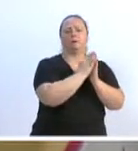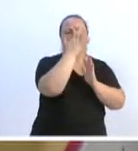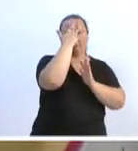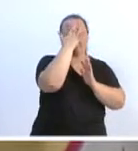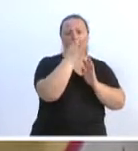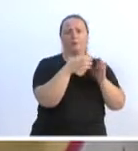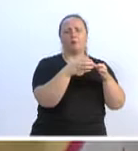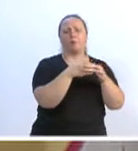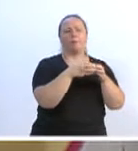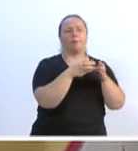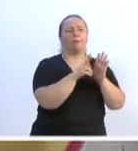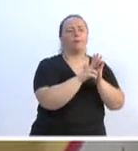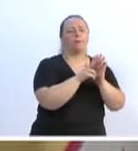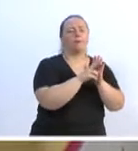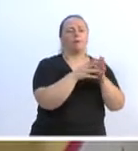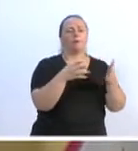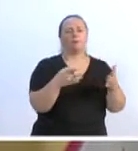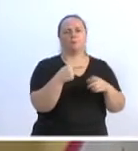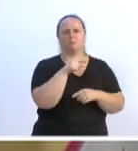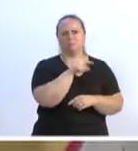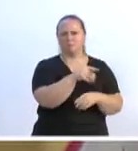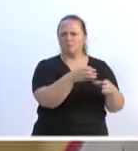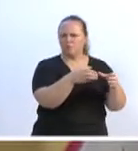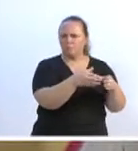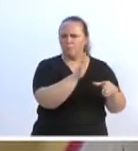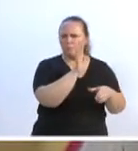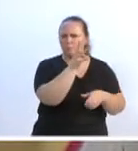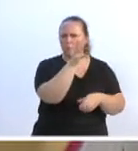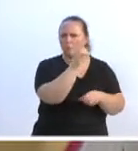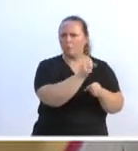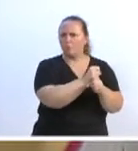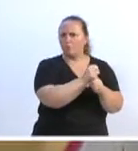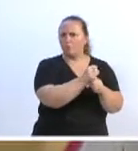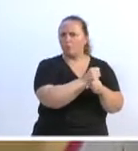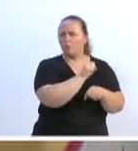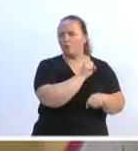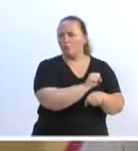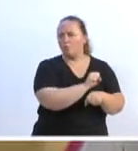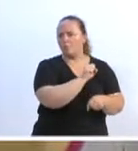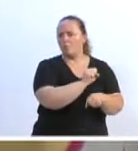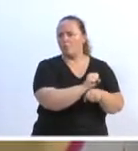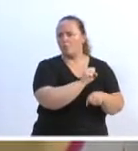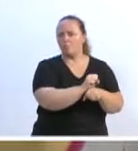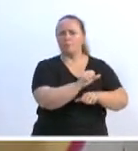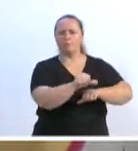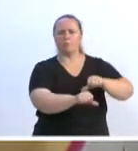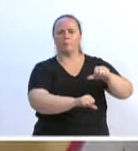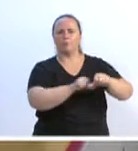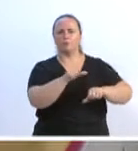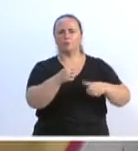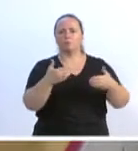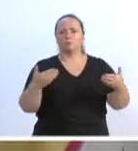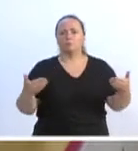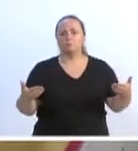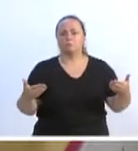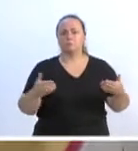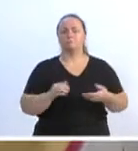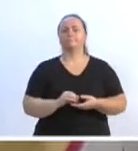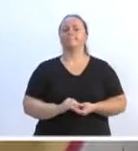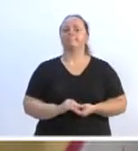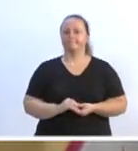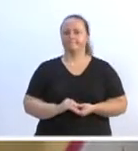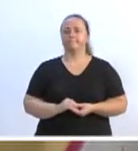indígena que há mais de 40 anos e os vereadores há mais de 40 anos aguarda o governo